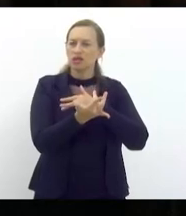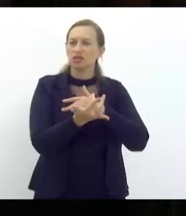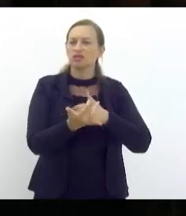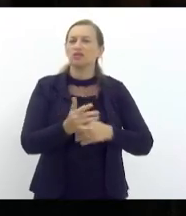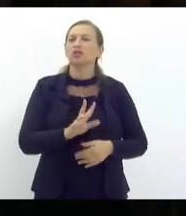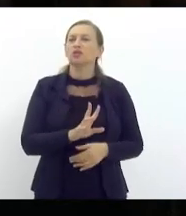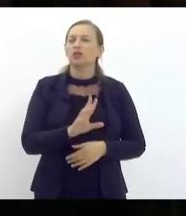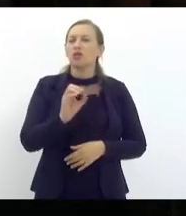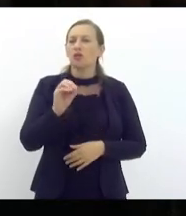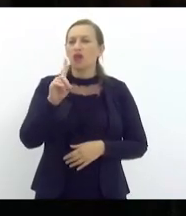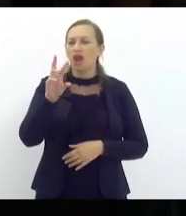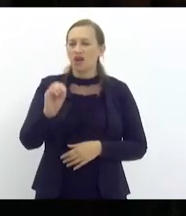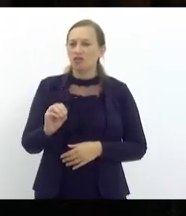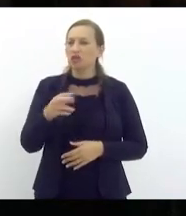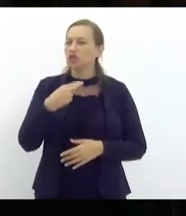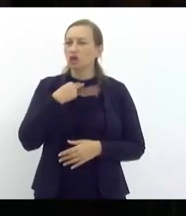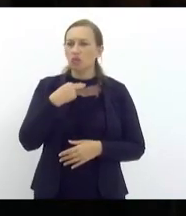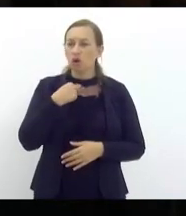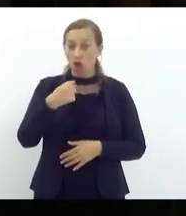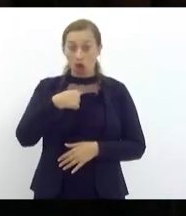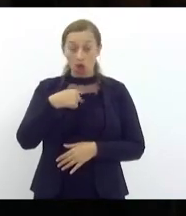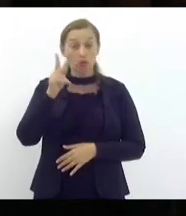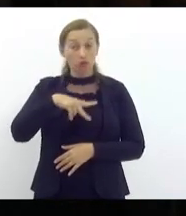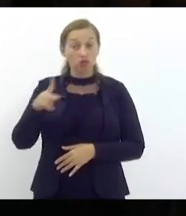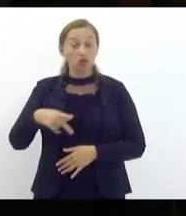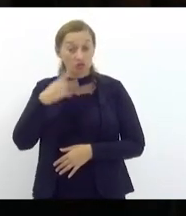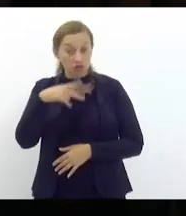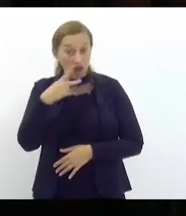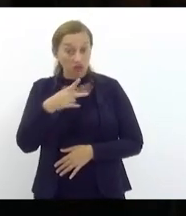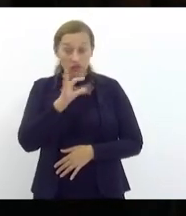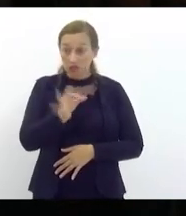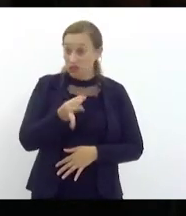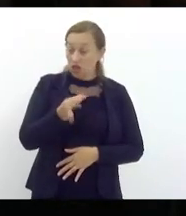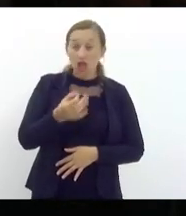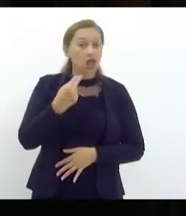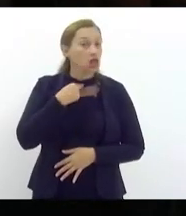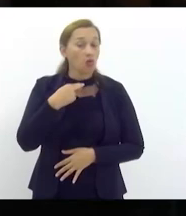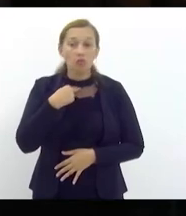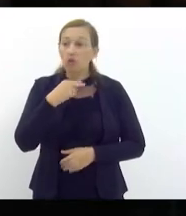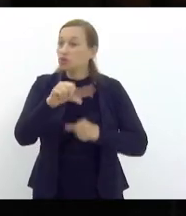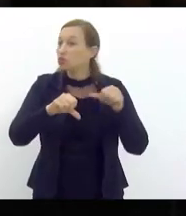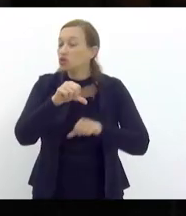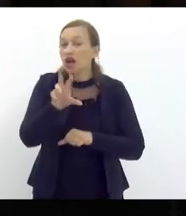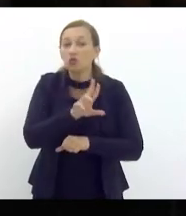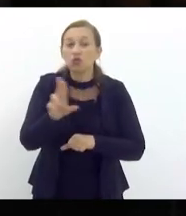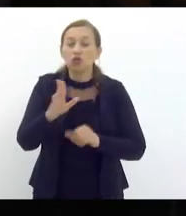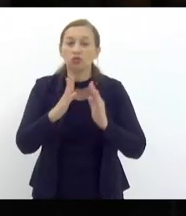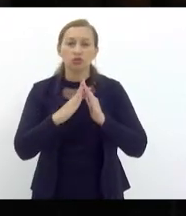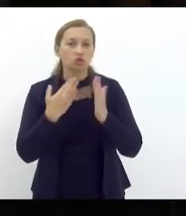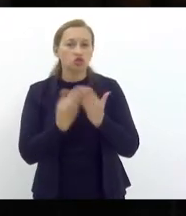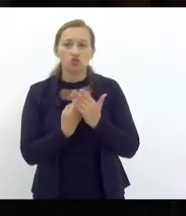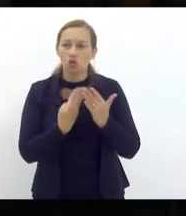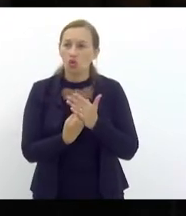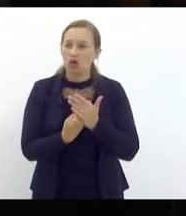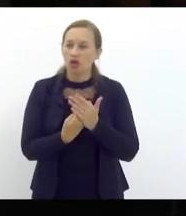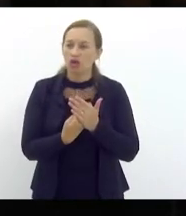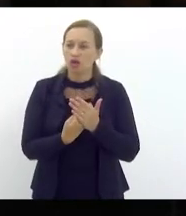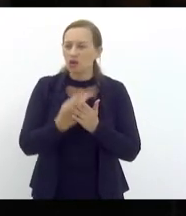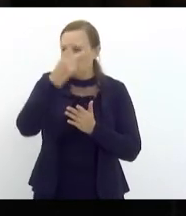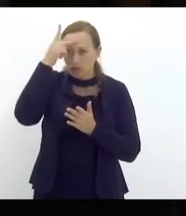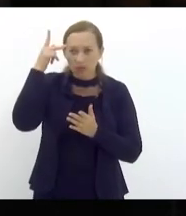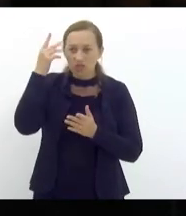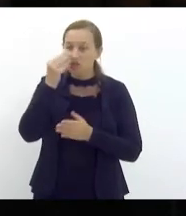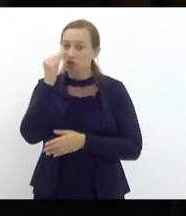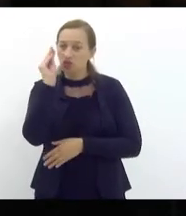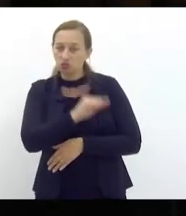não se pode colocar eu como professor falo isso com propriedade não se pode colocar o nome de uma escola com alguém que negou